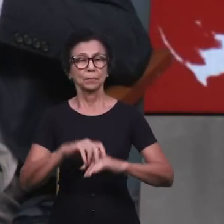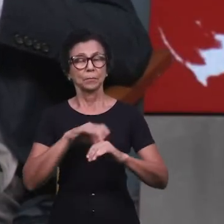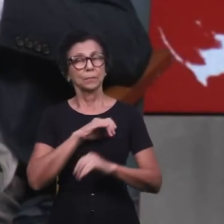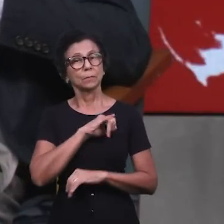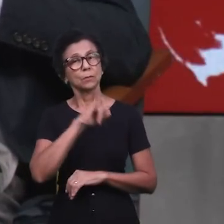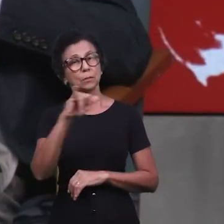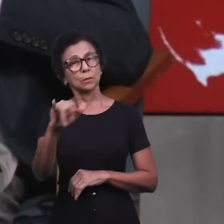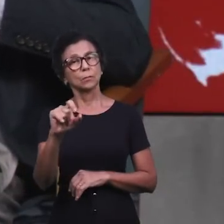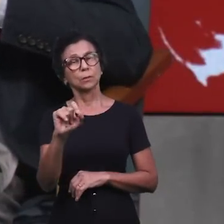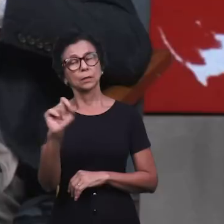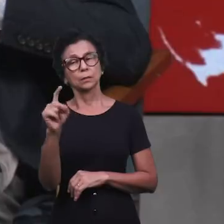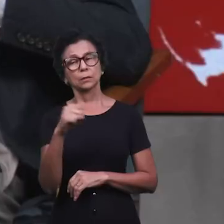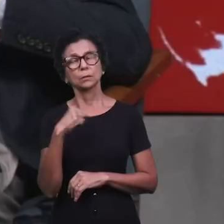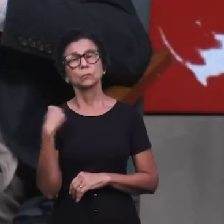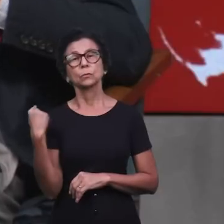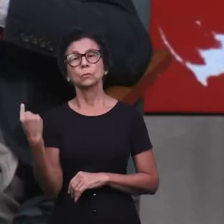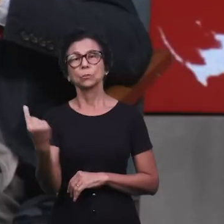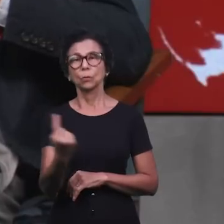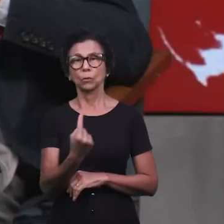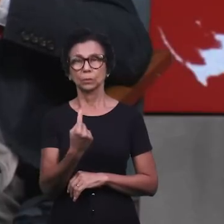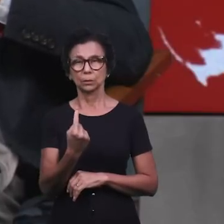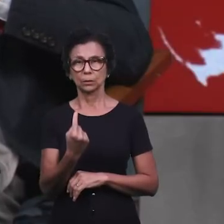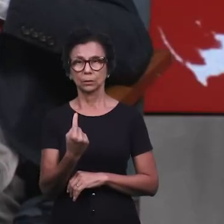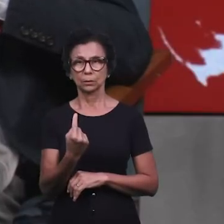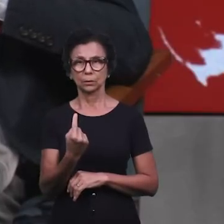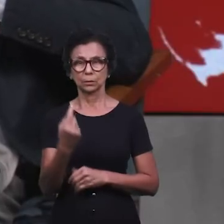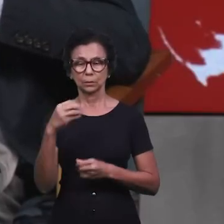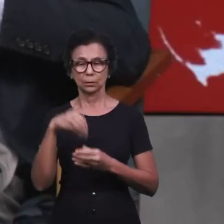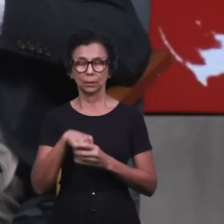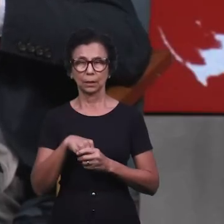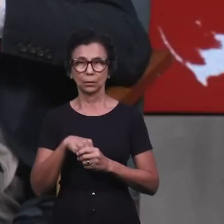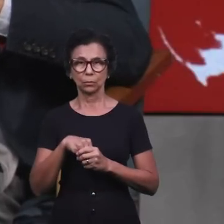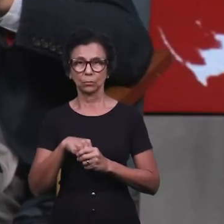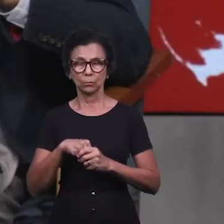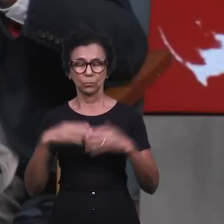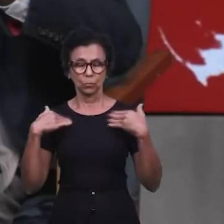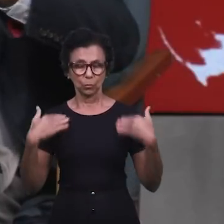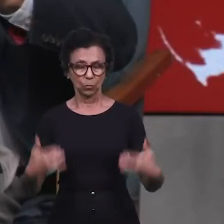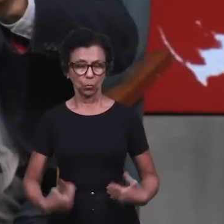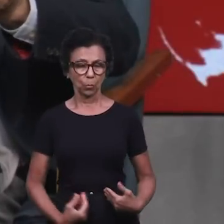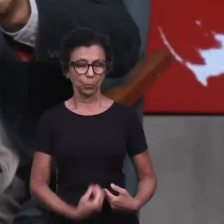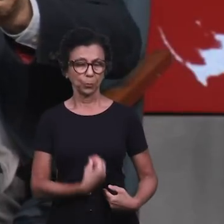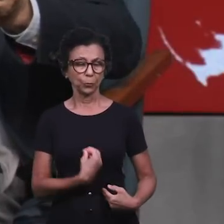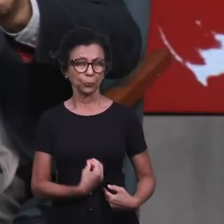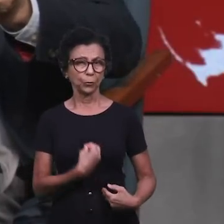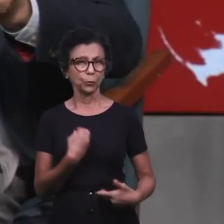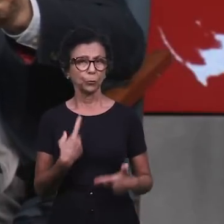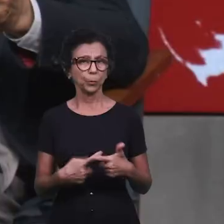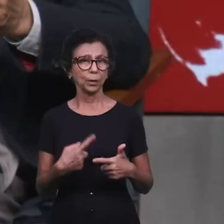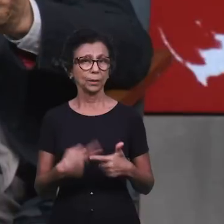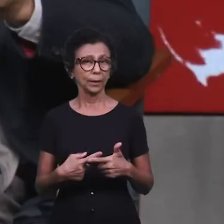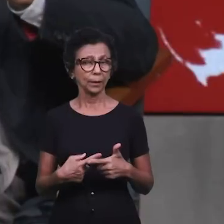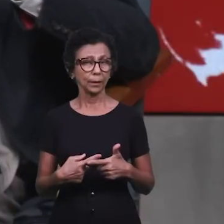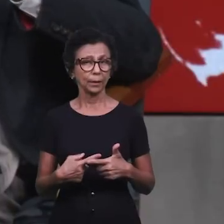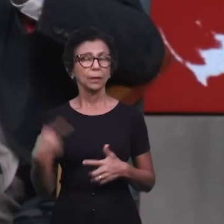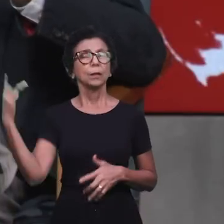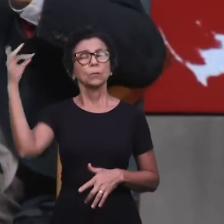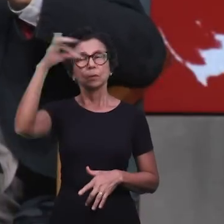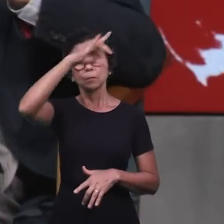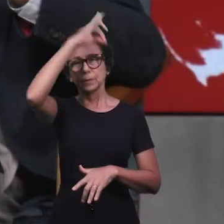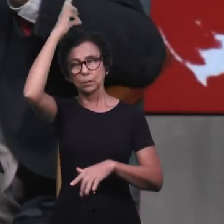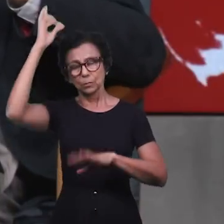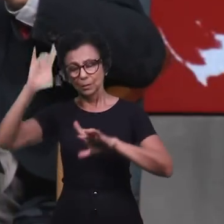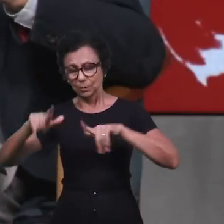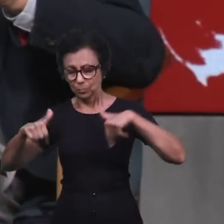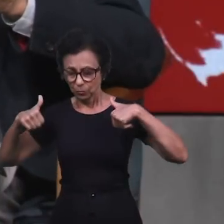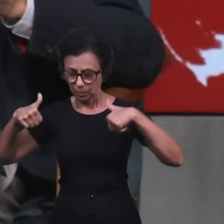seguinte: nós fazemos parte de um corpo vivo, onde o Espírito Santo opera, porque se esse